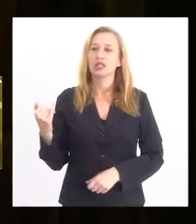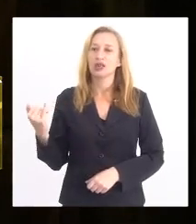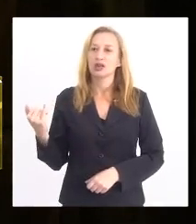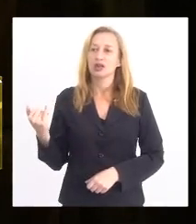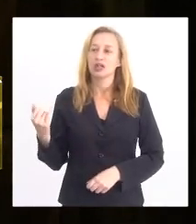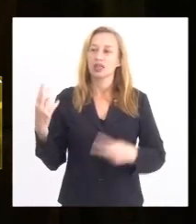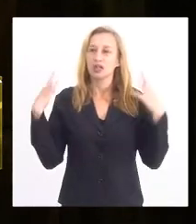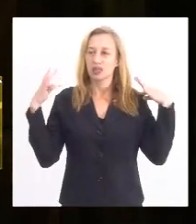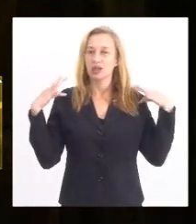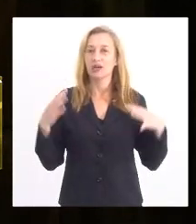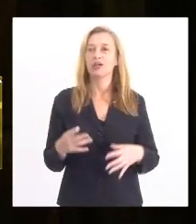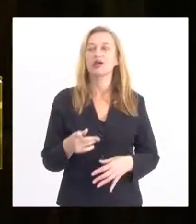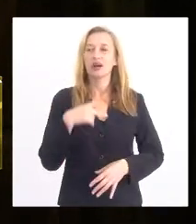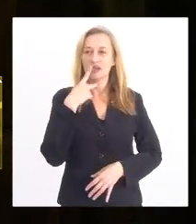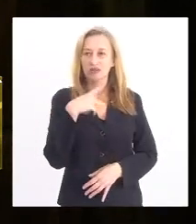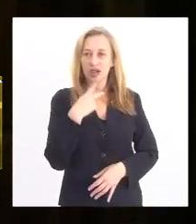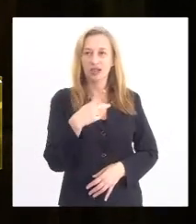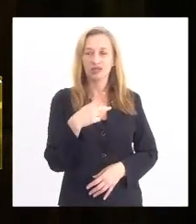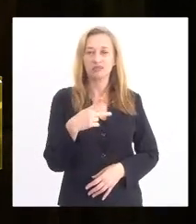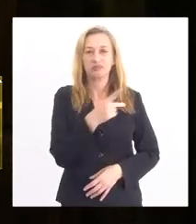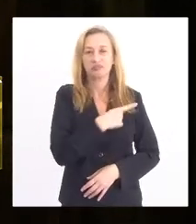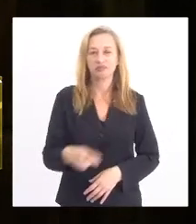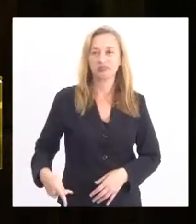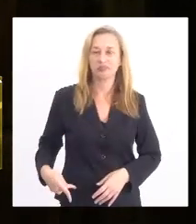a palavra do presidente bolsonaro